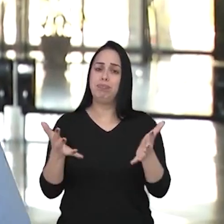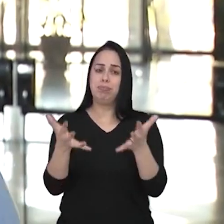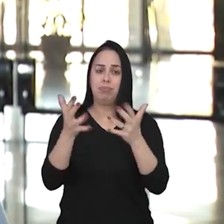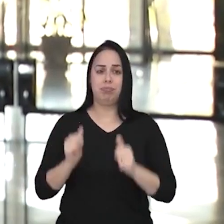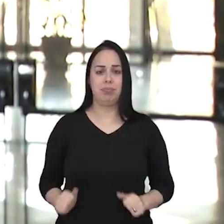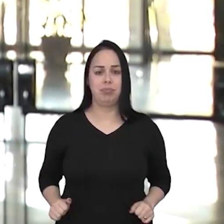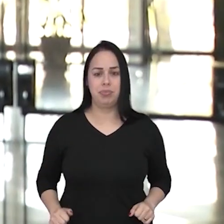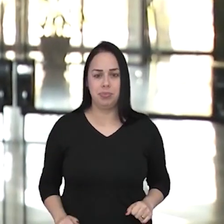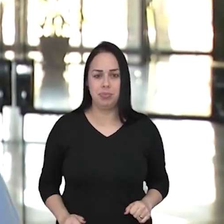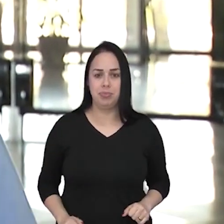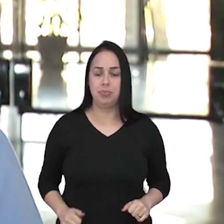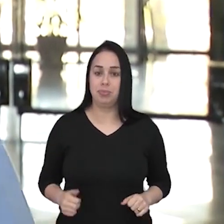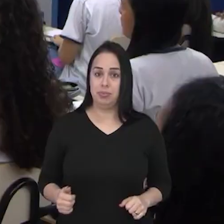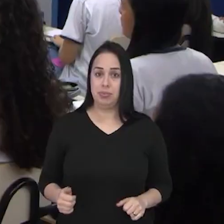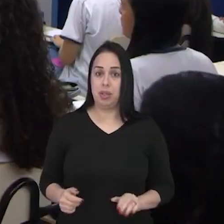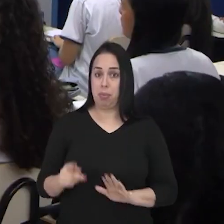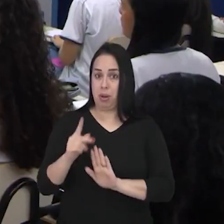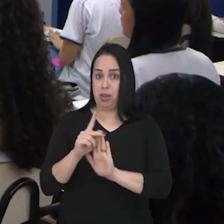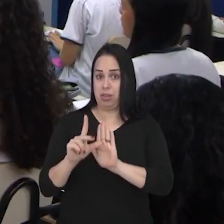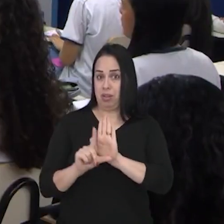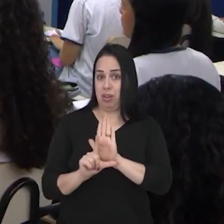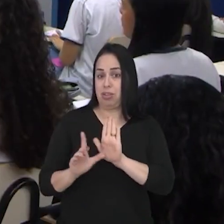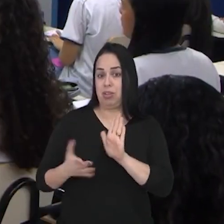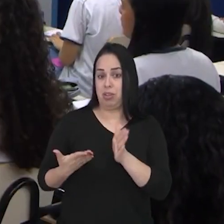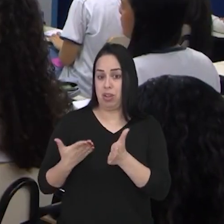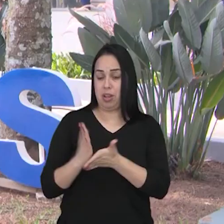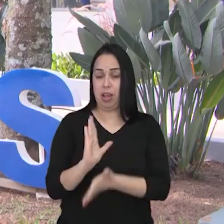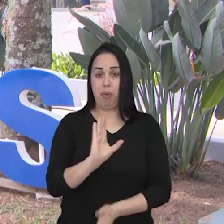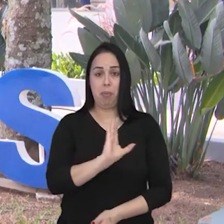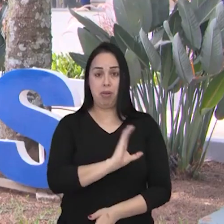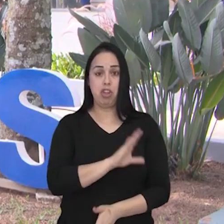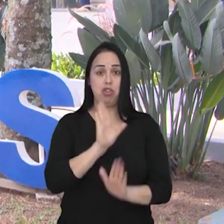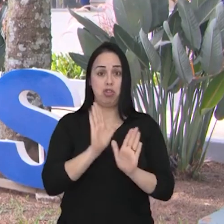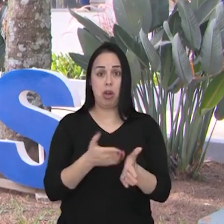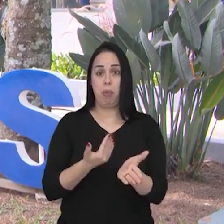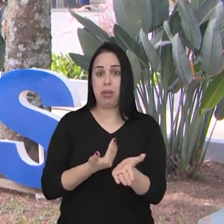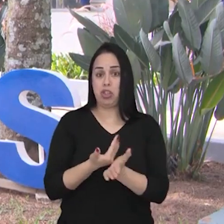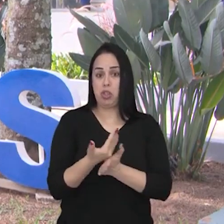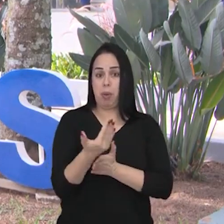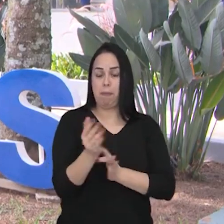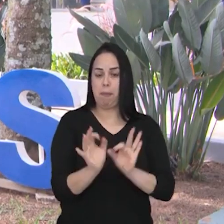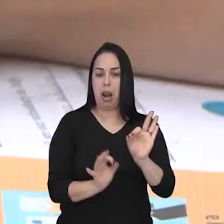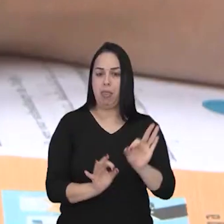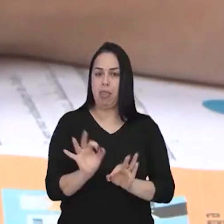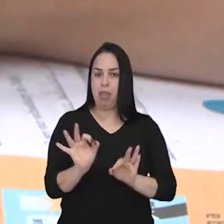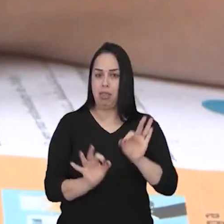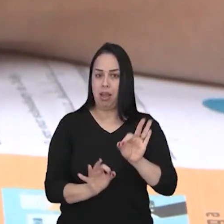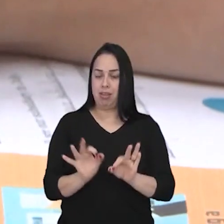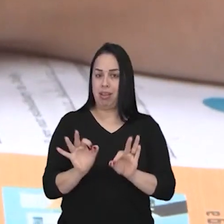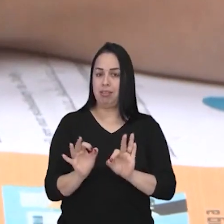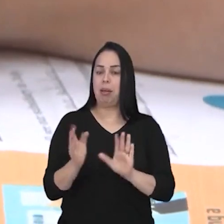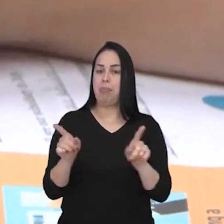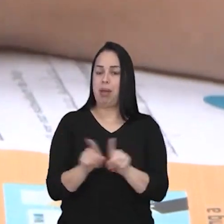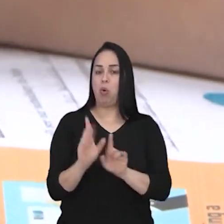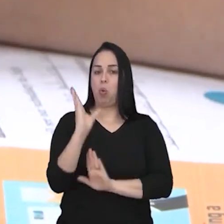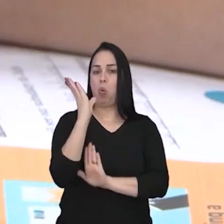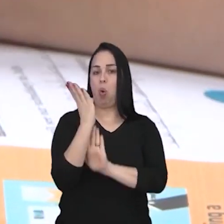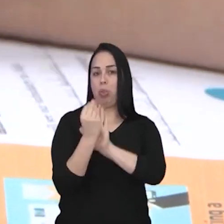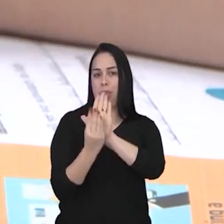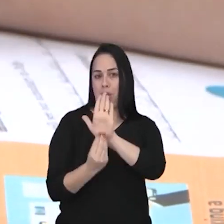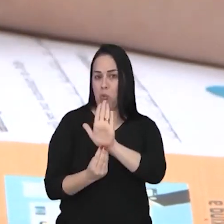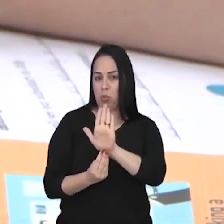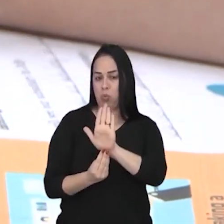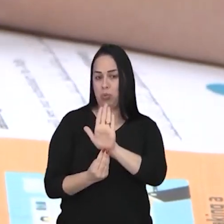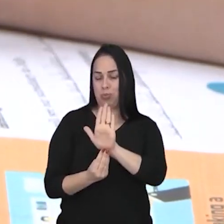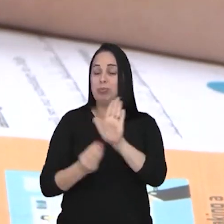promoção através dos nossos jovens. Com a aprovação do projeto, o CEPAS já iniciou o processo de planejamento pedagógico